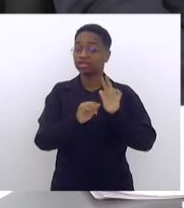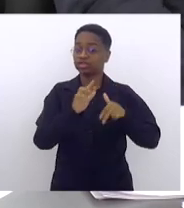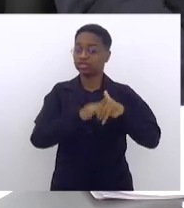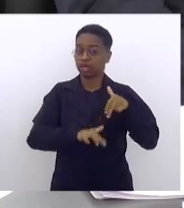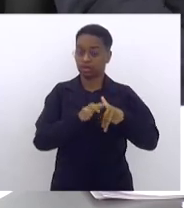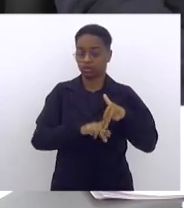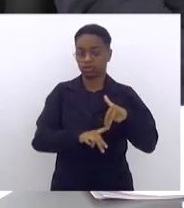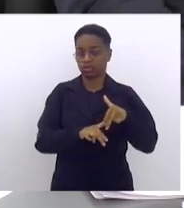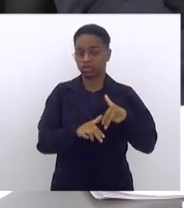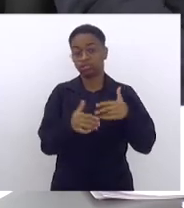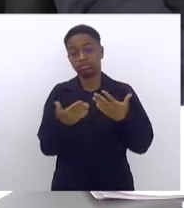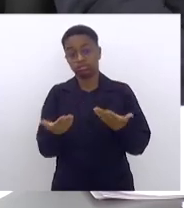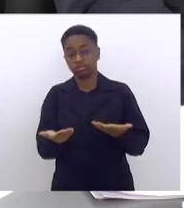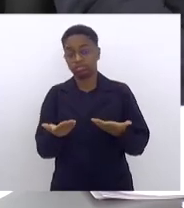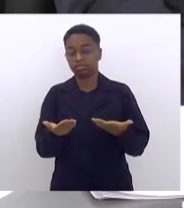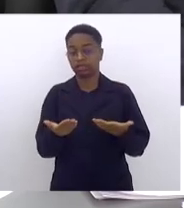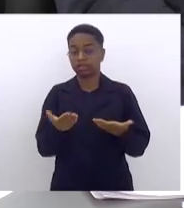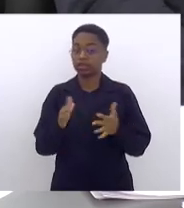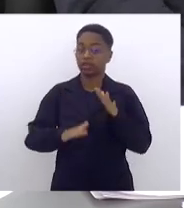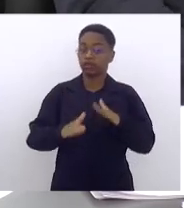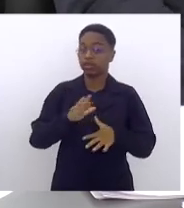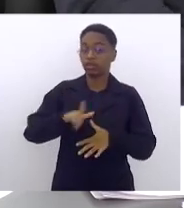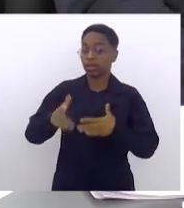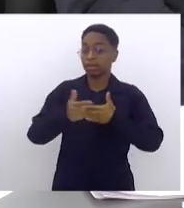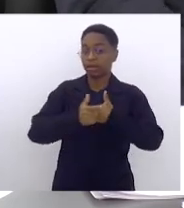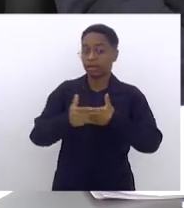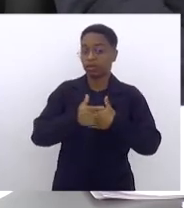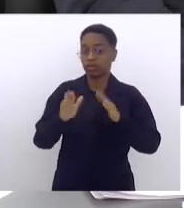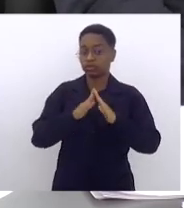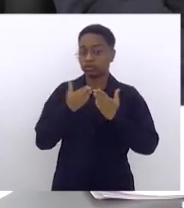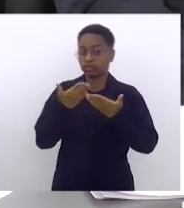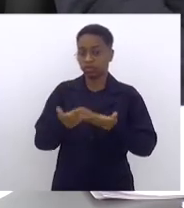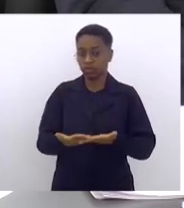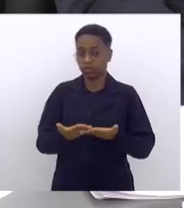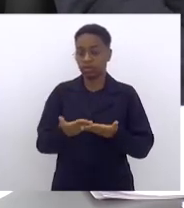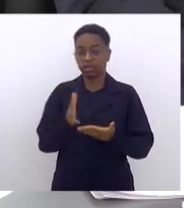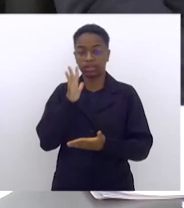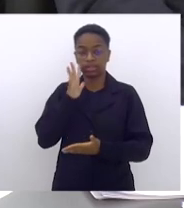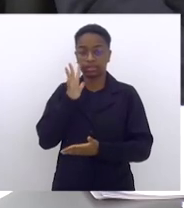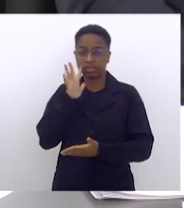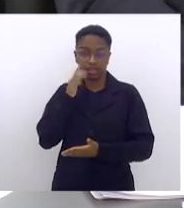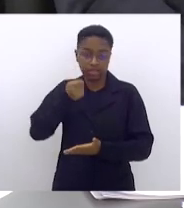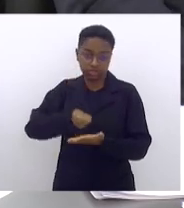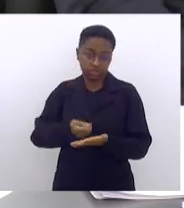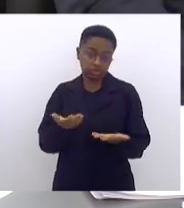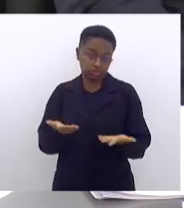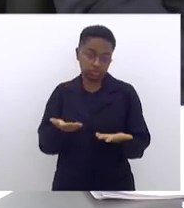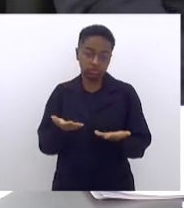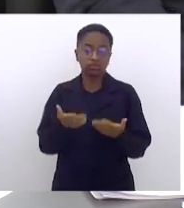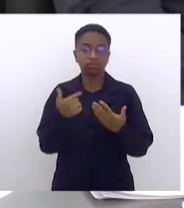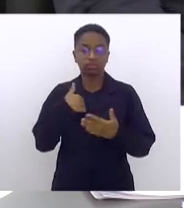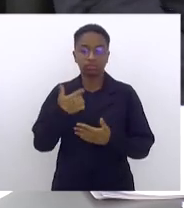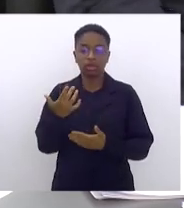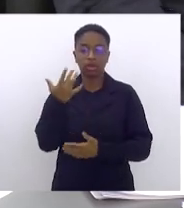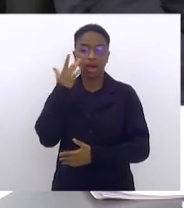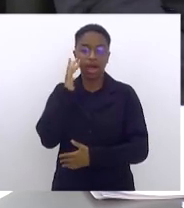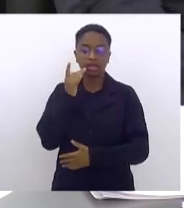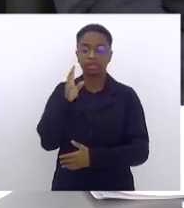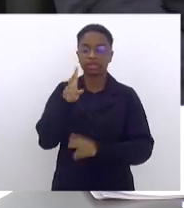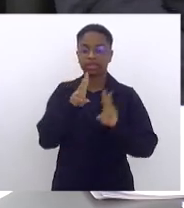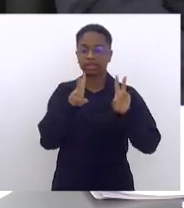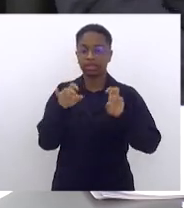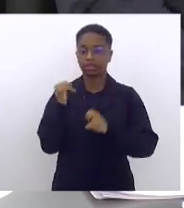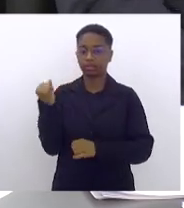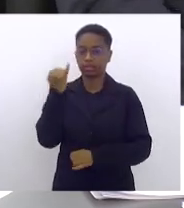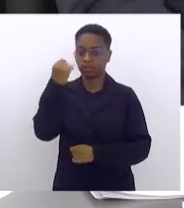gênero, que talvez não seja o papel da escola estar decidindo, Né? E eu acho que esse é um tema muito fundamental,